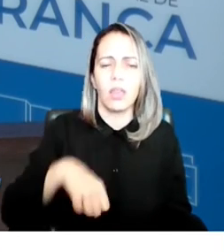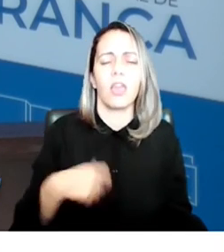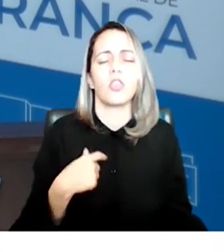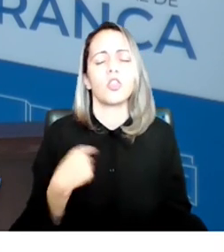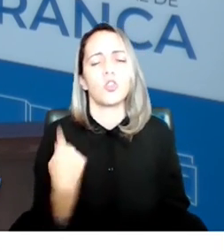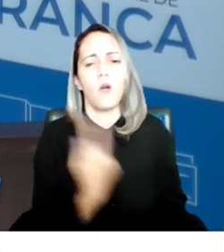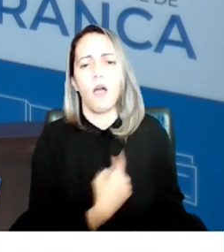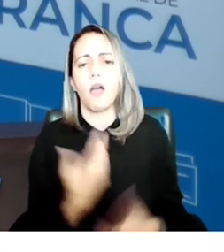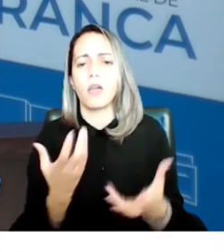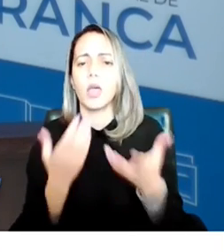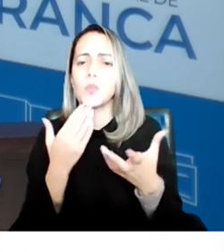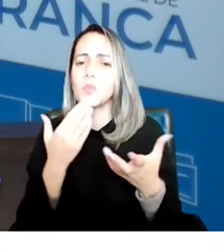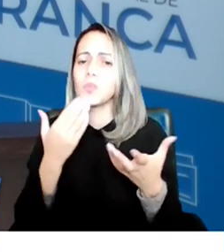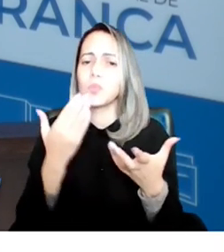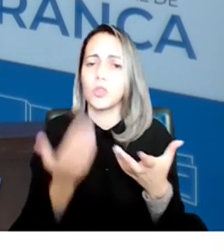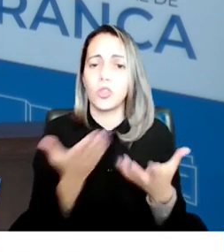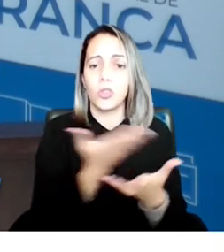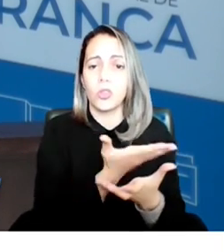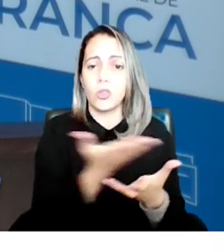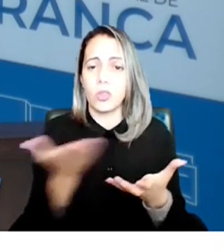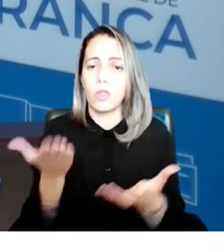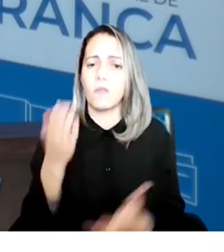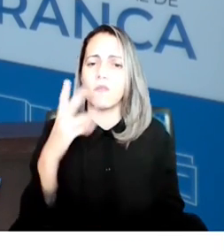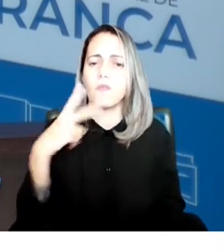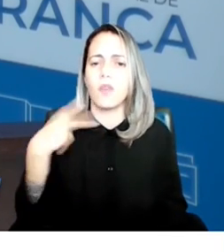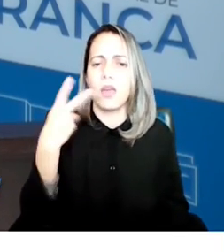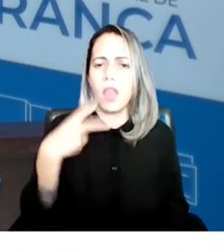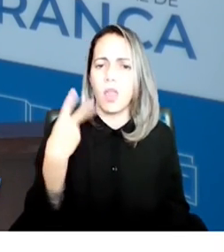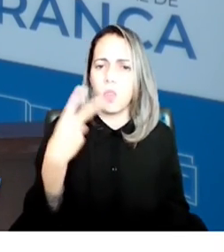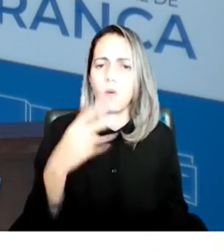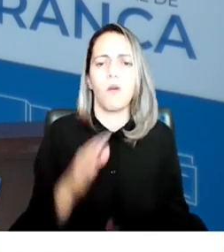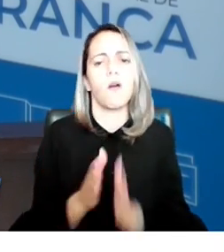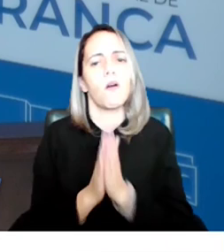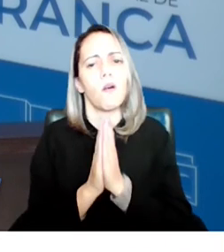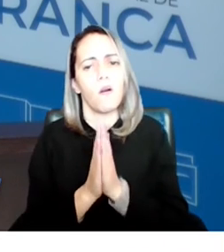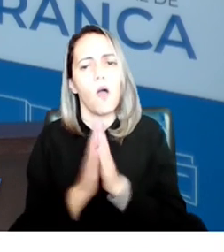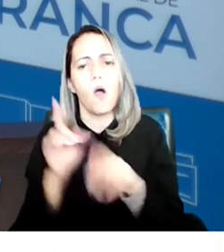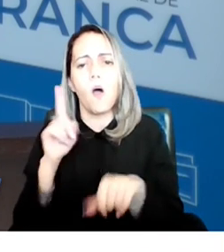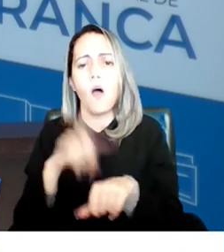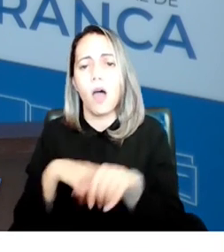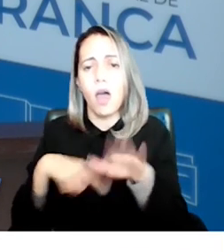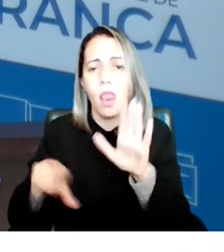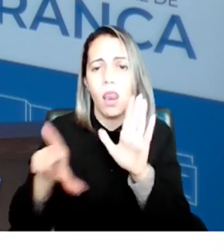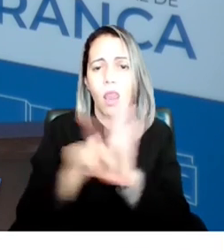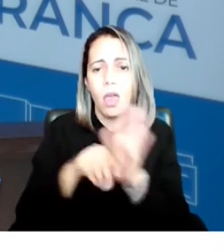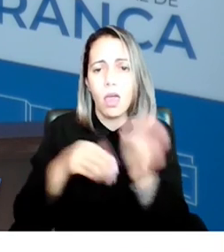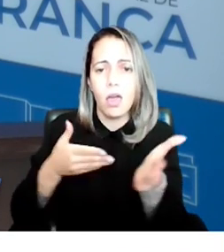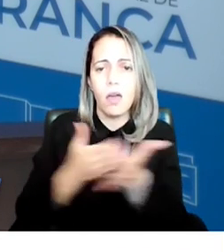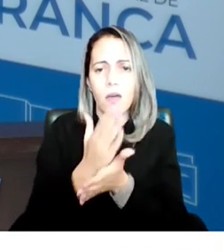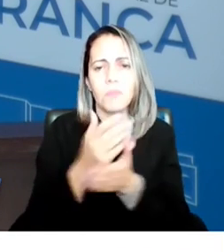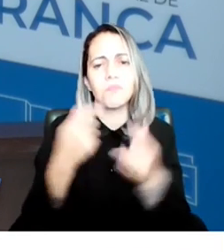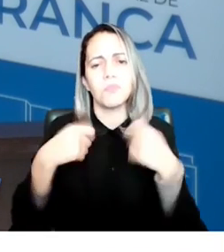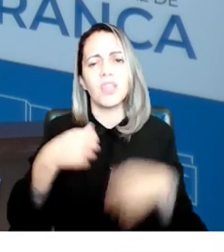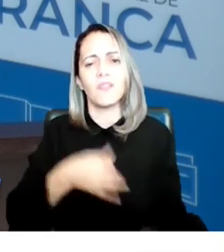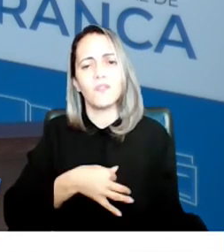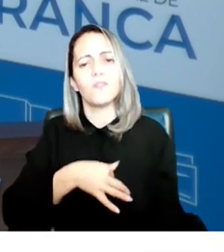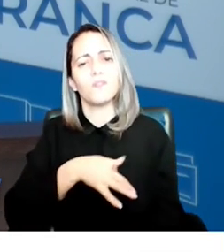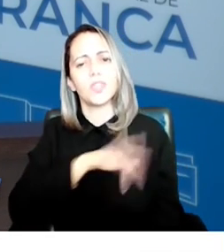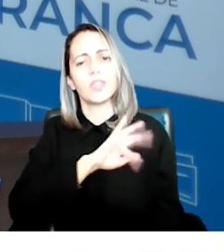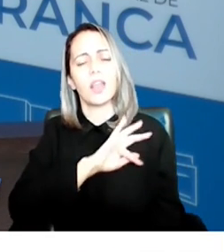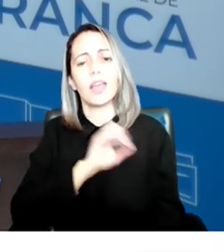que os senhores, quando aprovarem as leis, fiscalizem se foi até o final e,